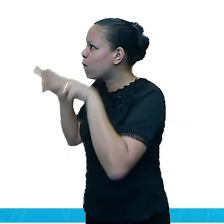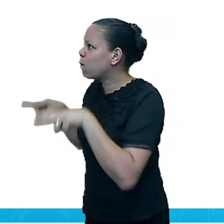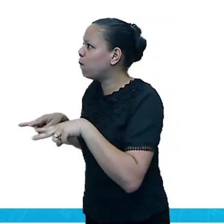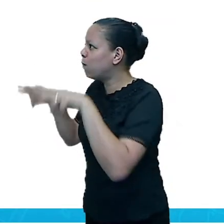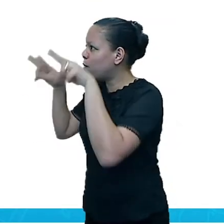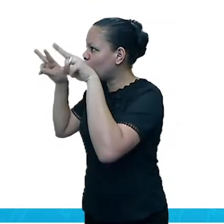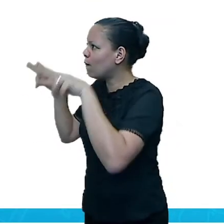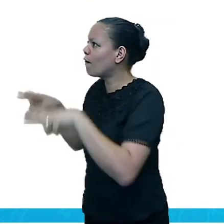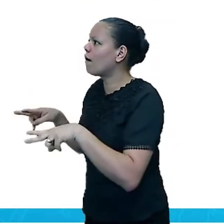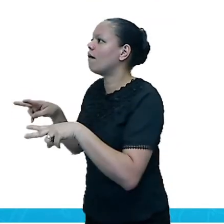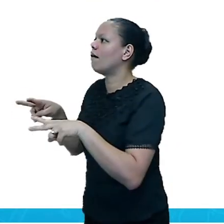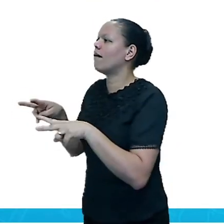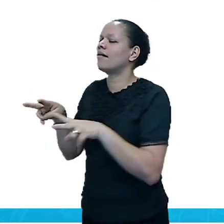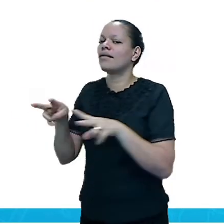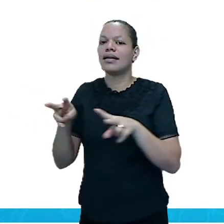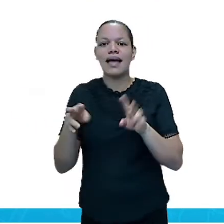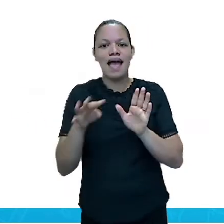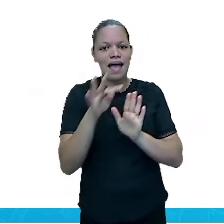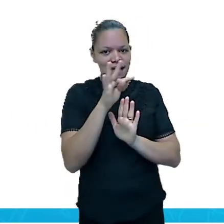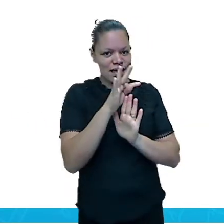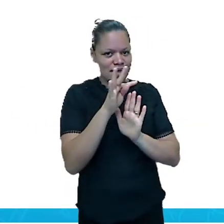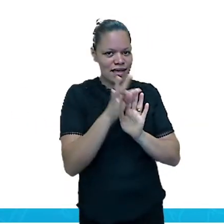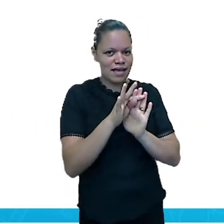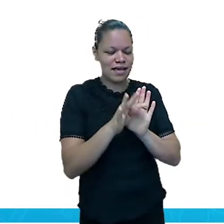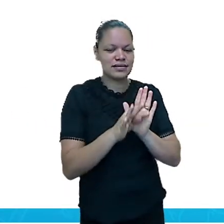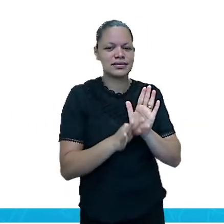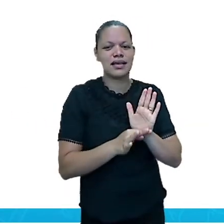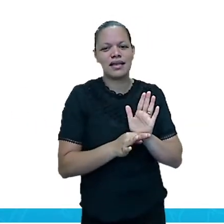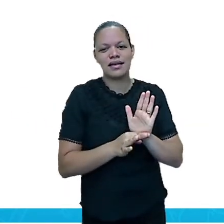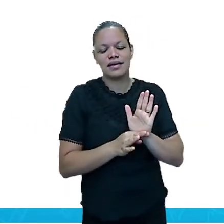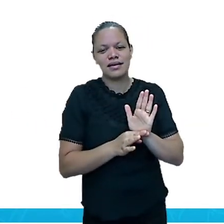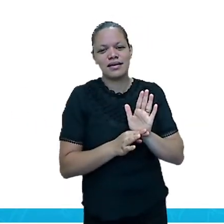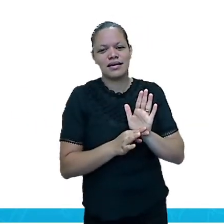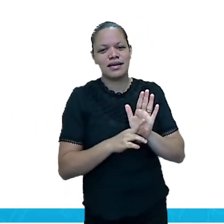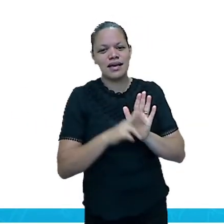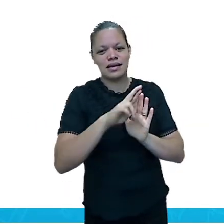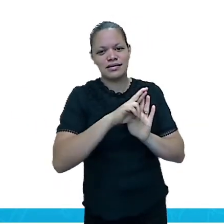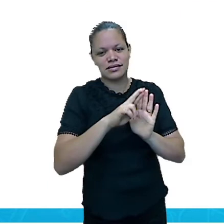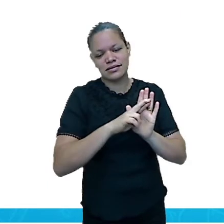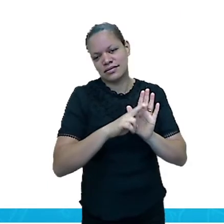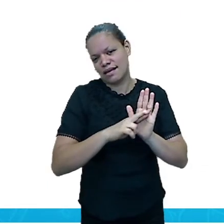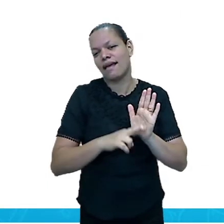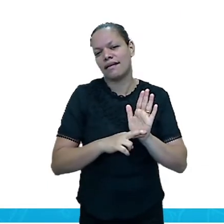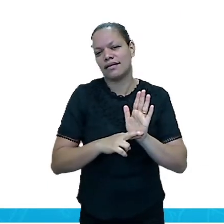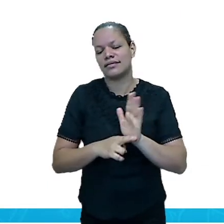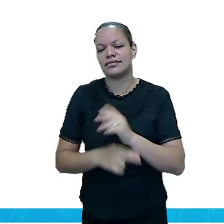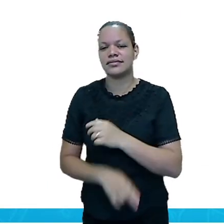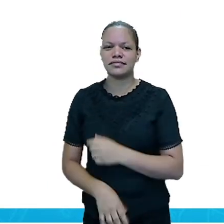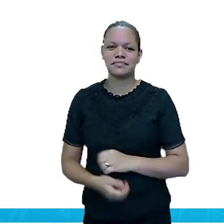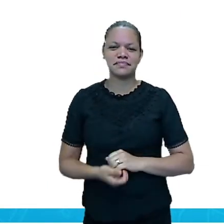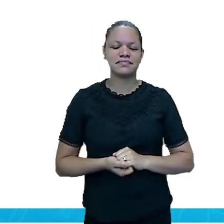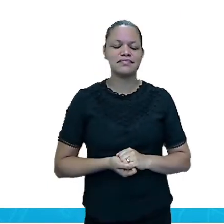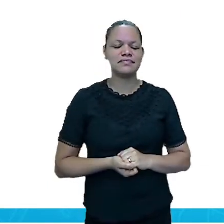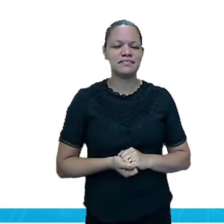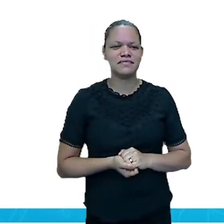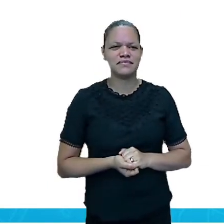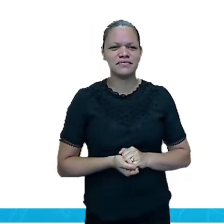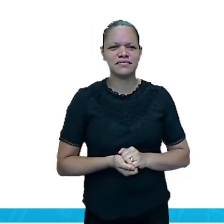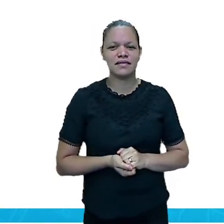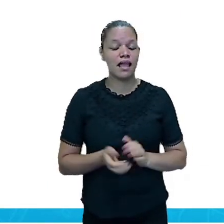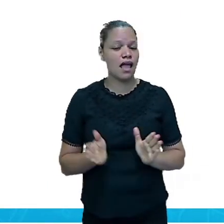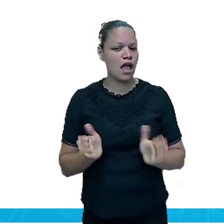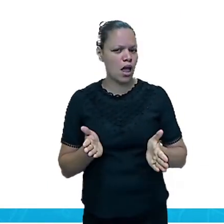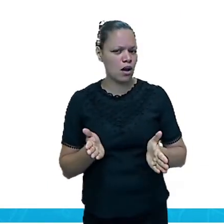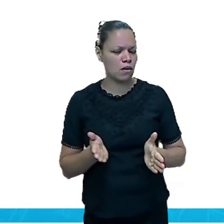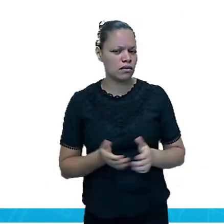construção dos números algarismos romanos. Vamos reforçar essa mesma ideia. Então, o 4 nós já fizemos lá. Então,